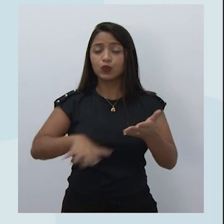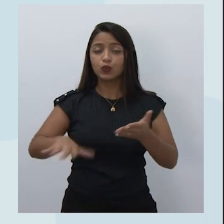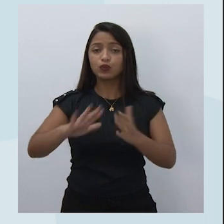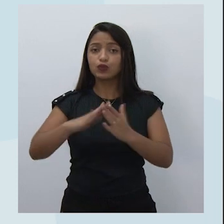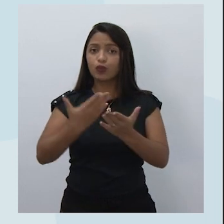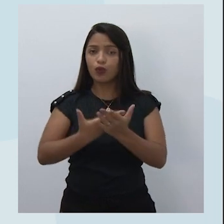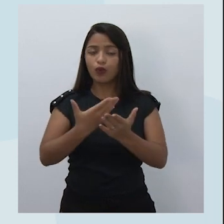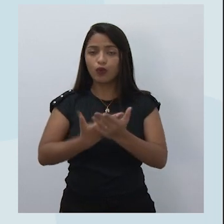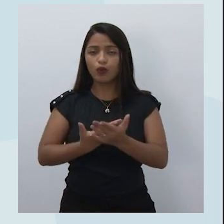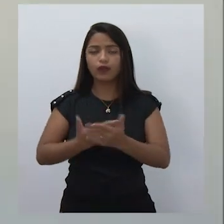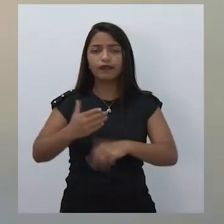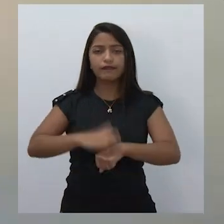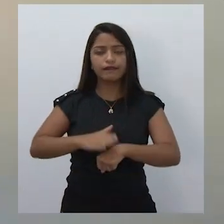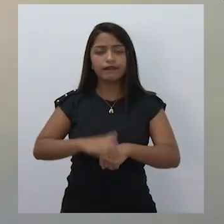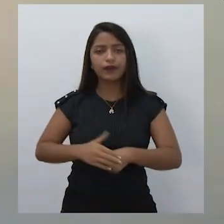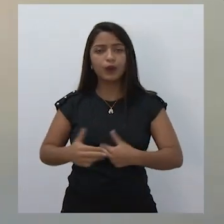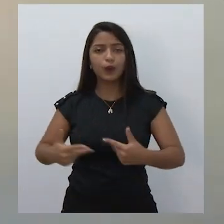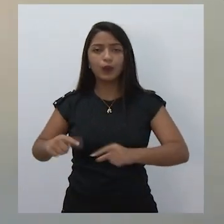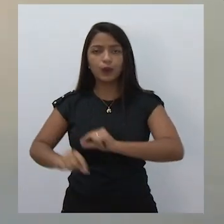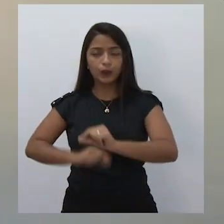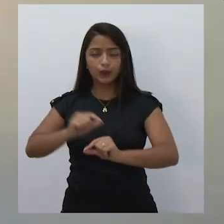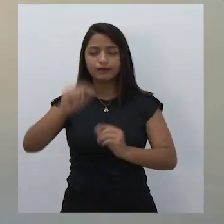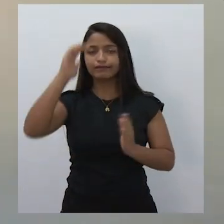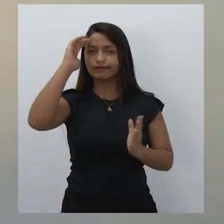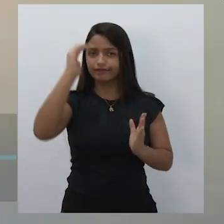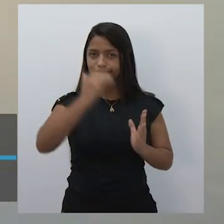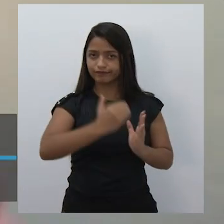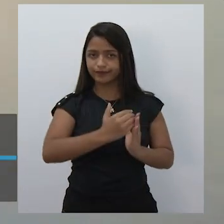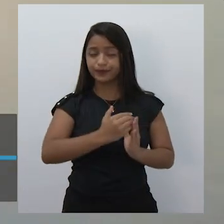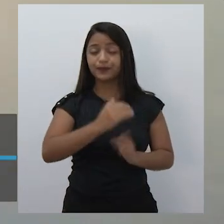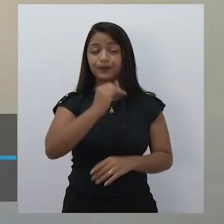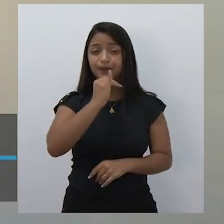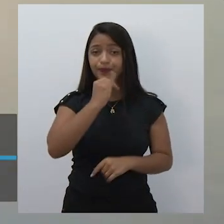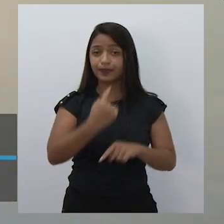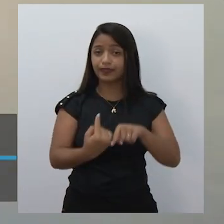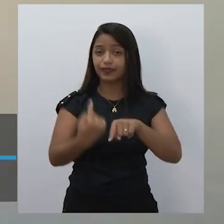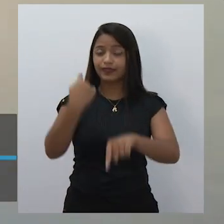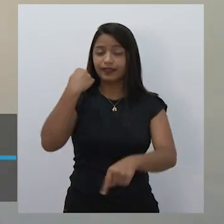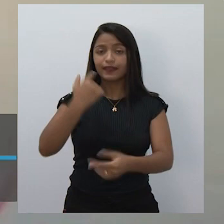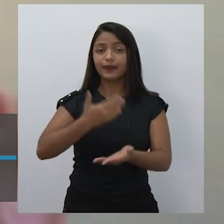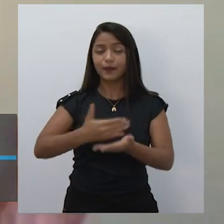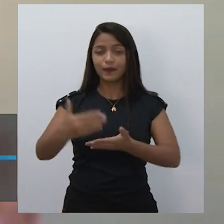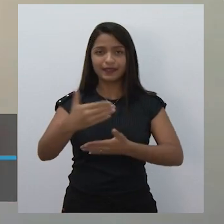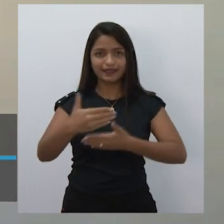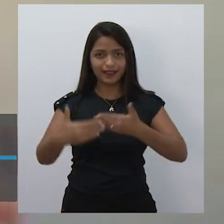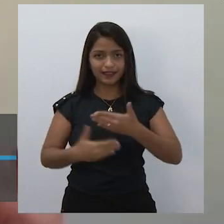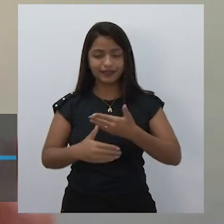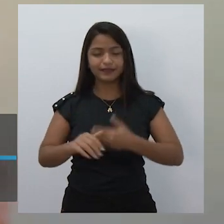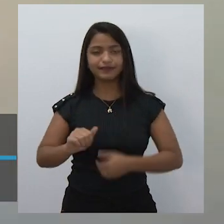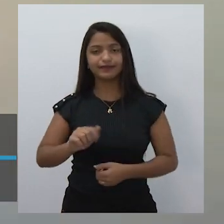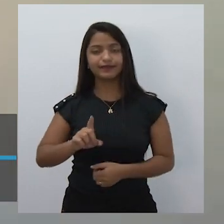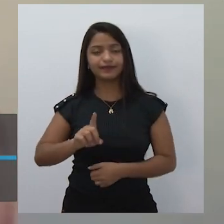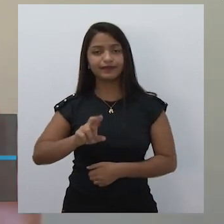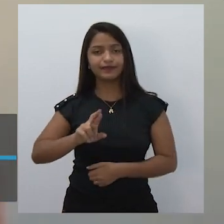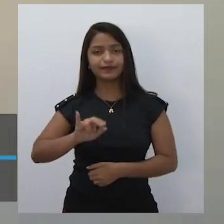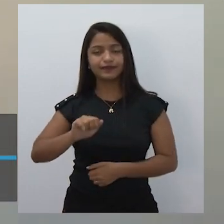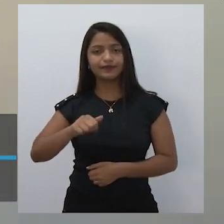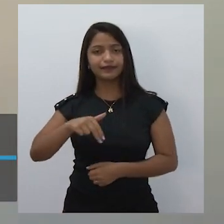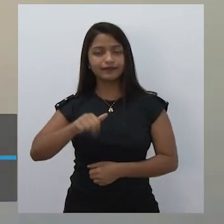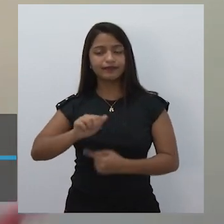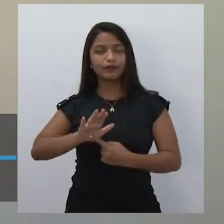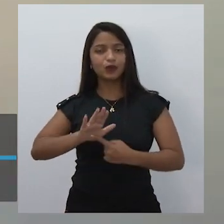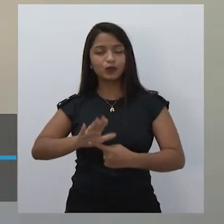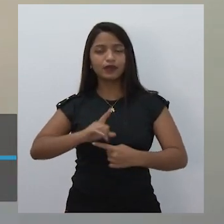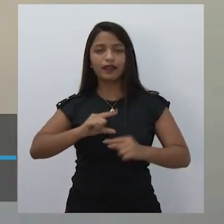Se você pega o documento, lá nos primeiros slides, a Adriana mostrou para você o linkzinho que está lá na